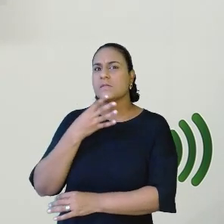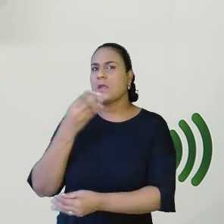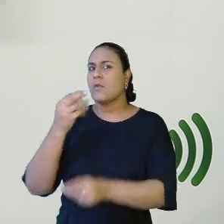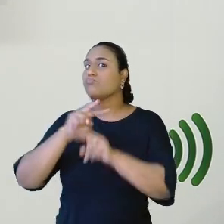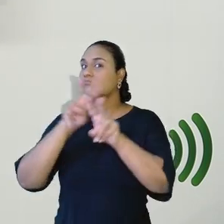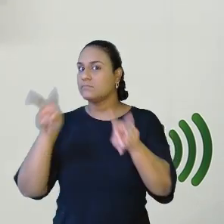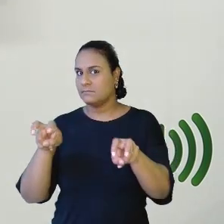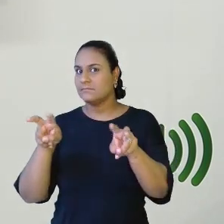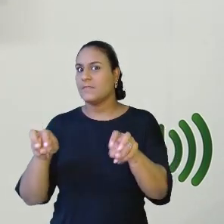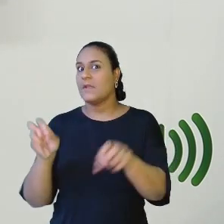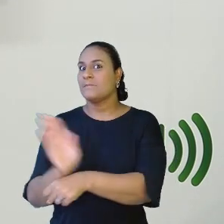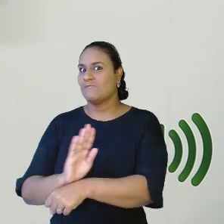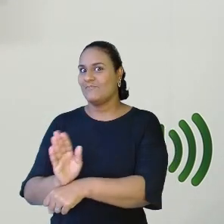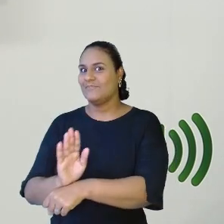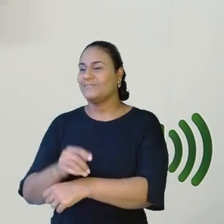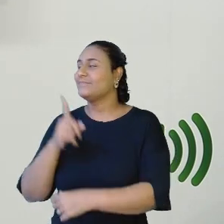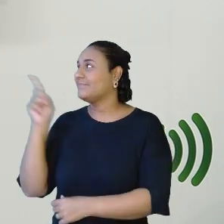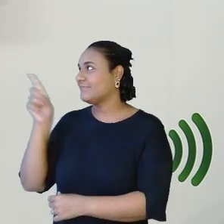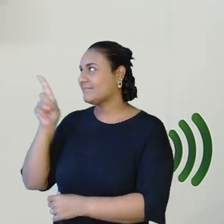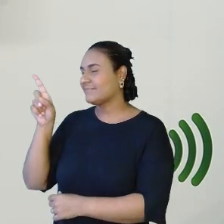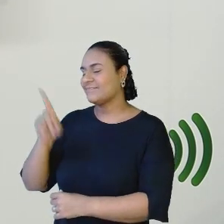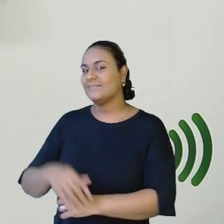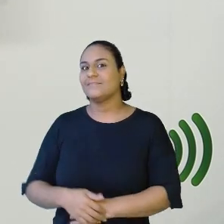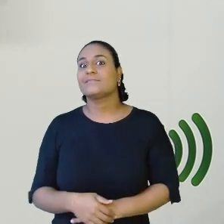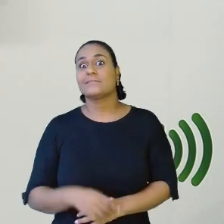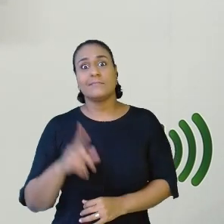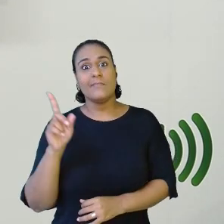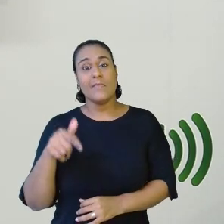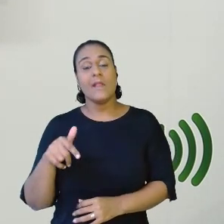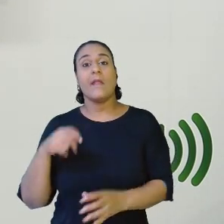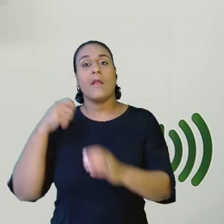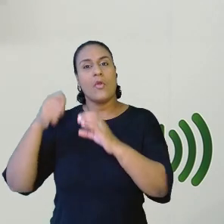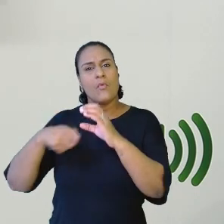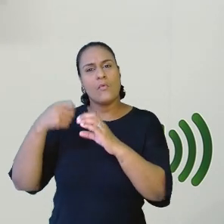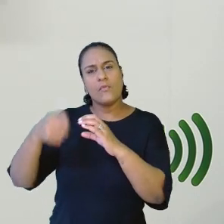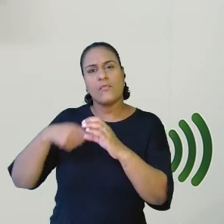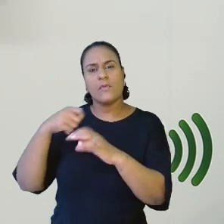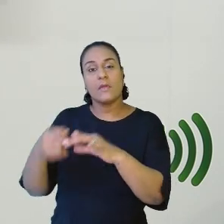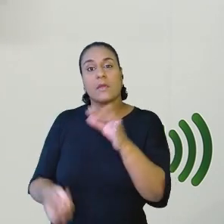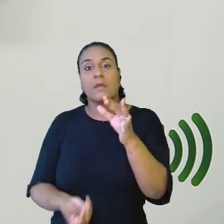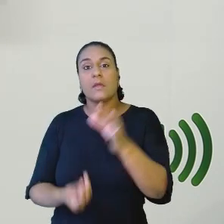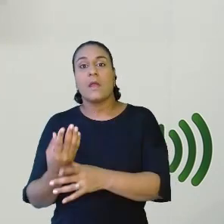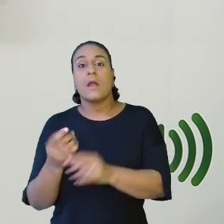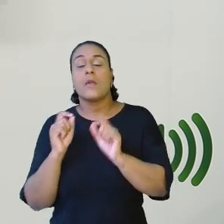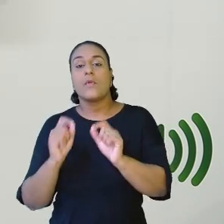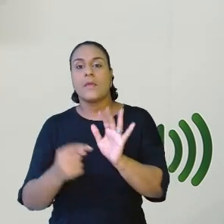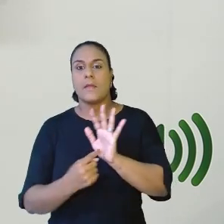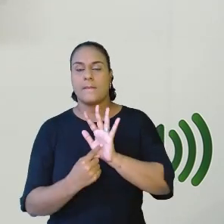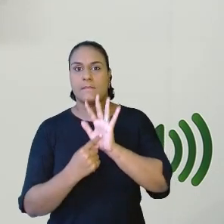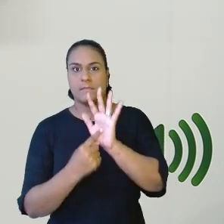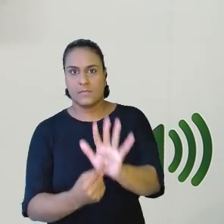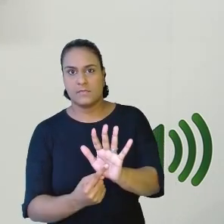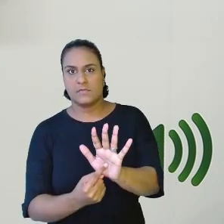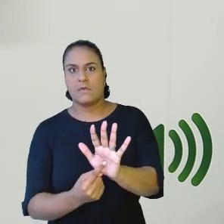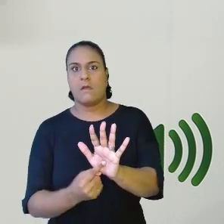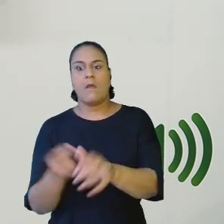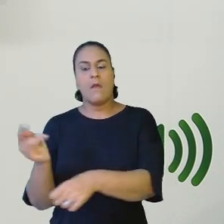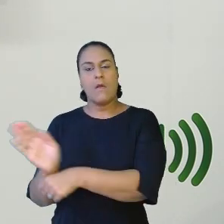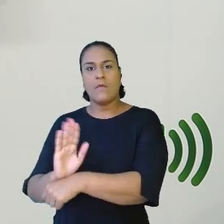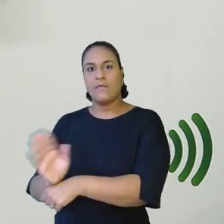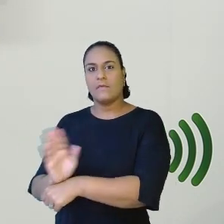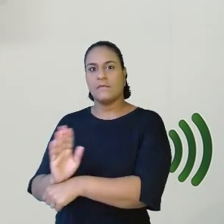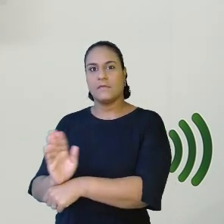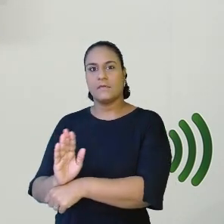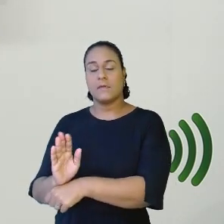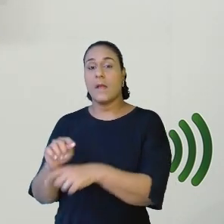trata? Vamos ver? O trailer honesto é um videoclipe criado para anunciar um filme. No